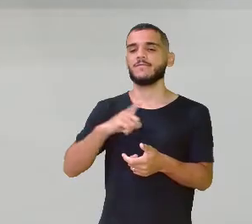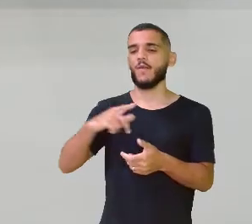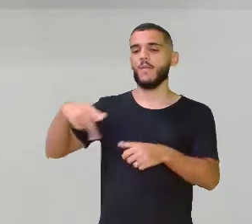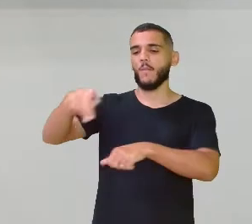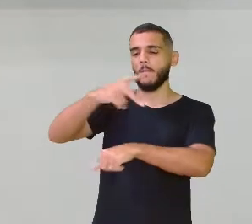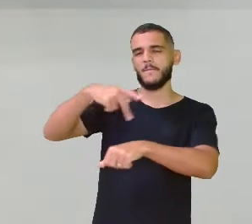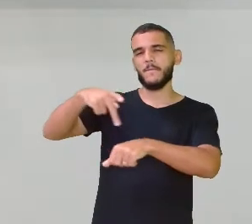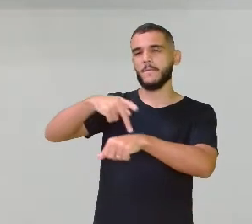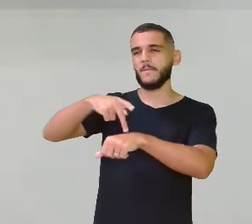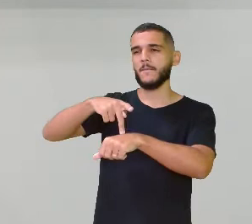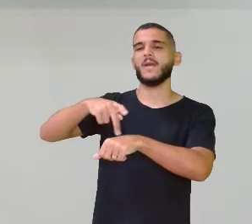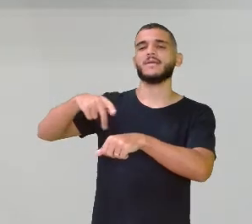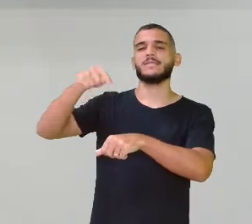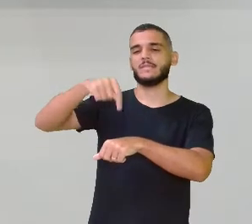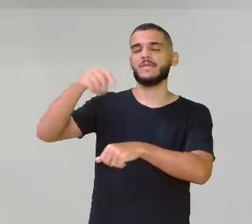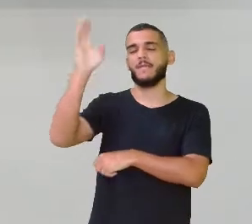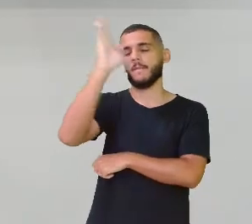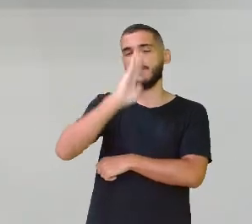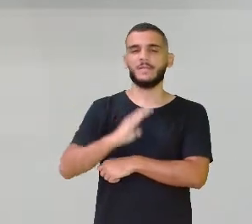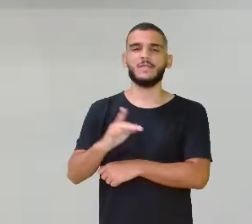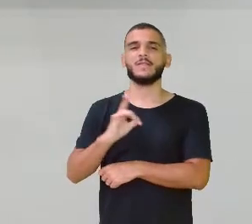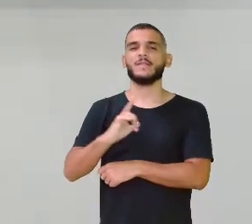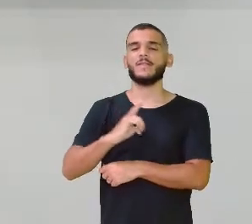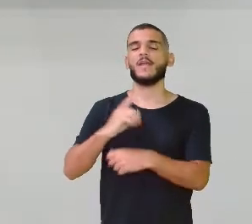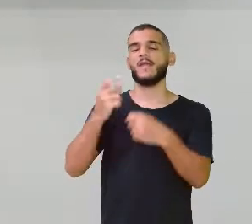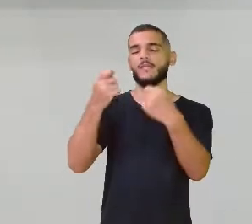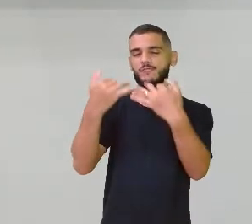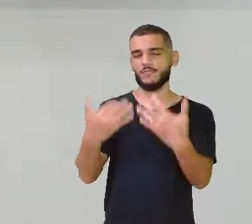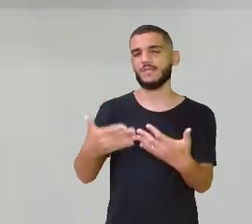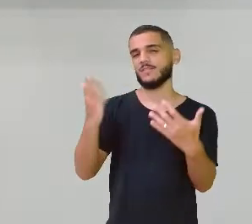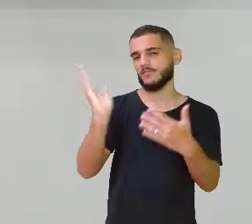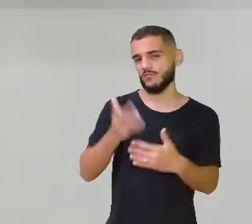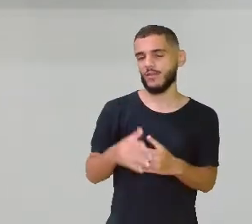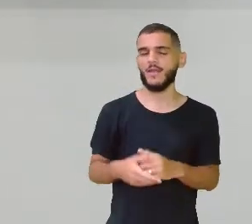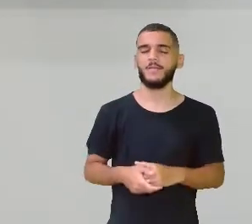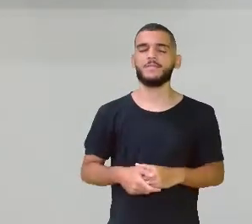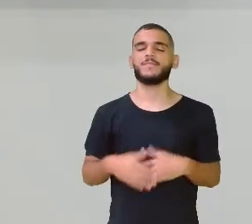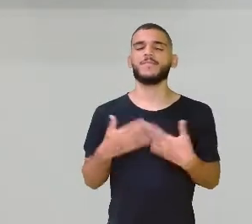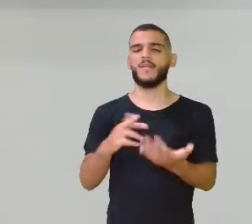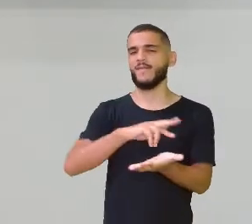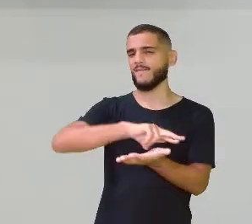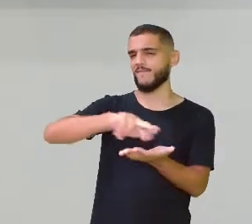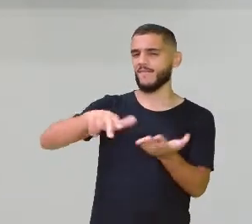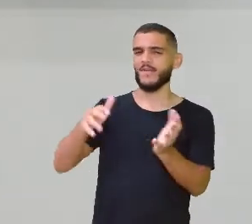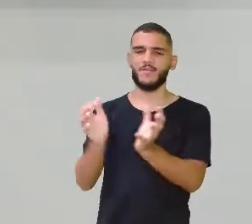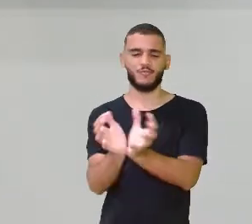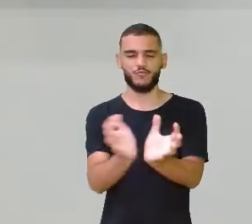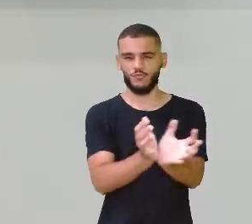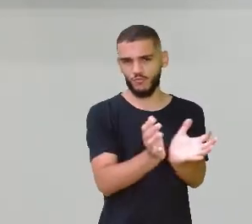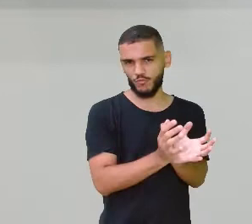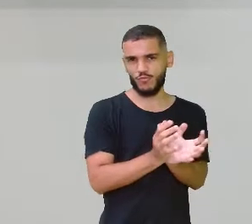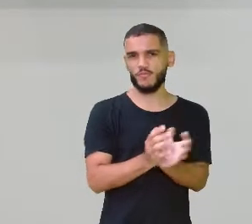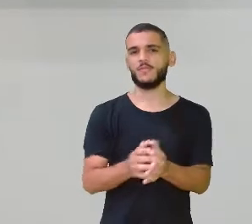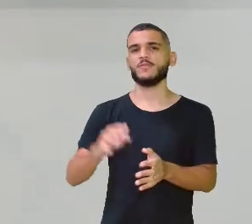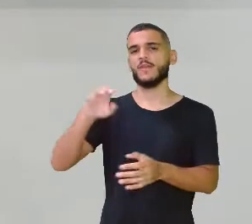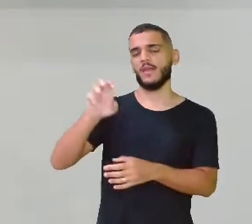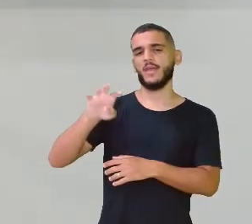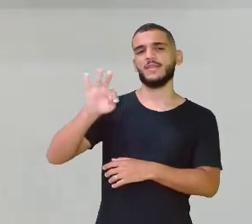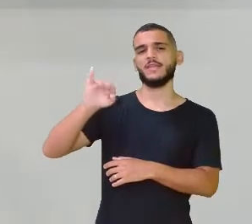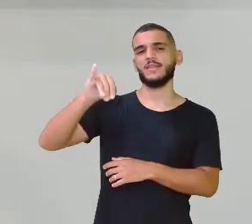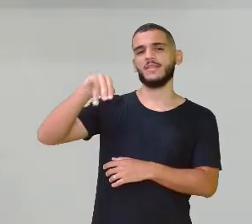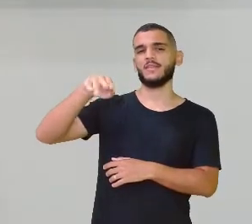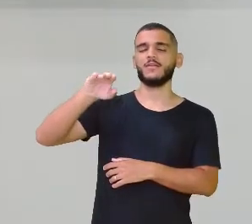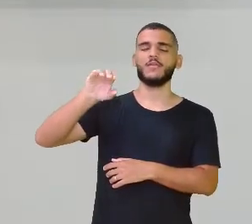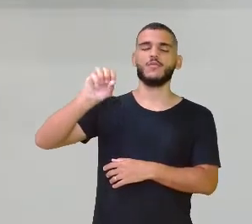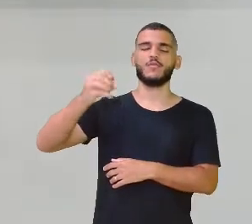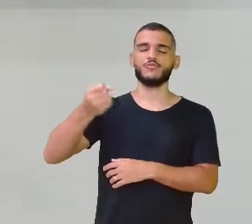mundo, gente. A gente já falou muito sobre isso aqui nas nossas aulas de história. Então, existem vários tipos de grupos étnicos. E isso é